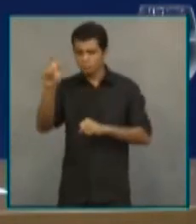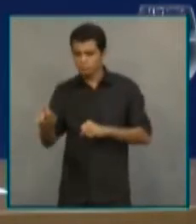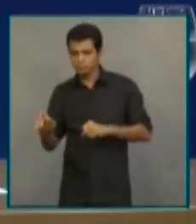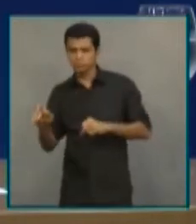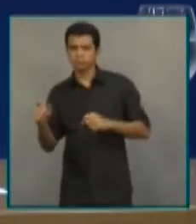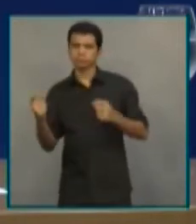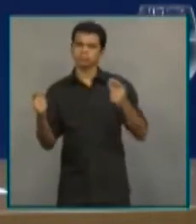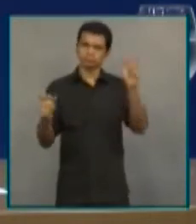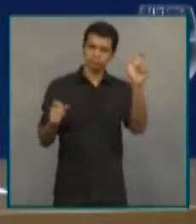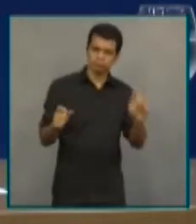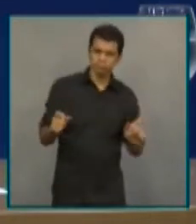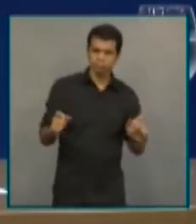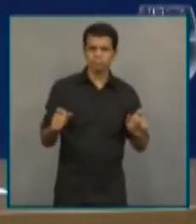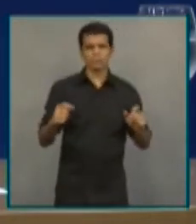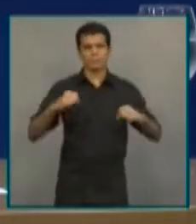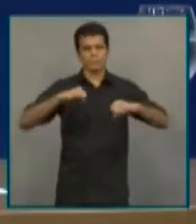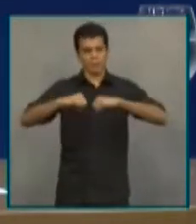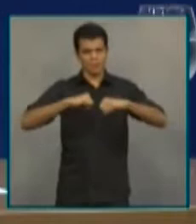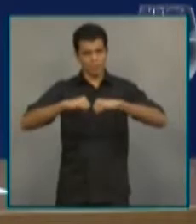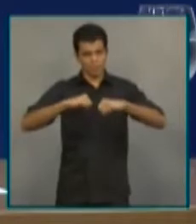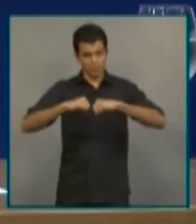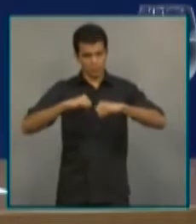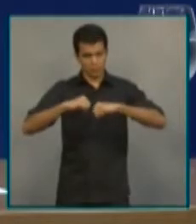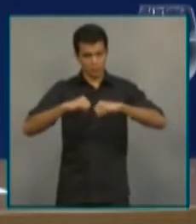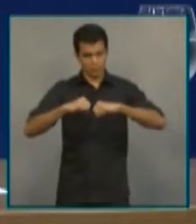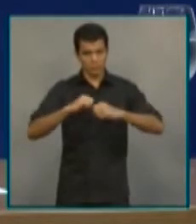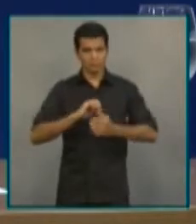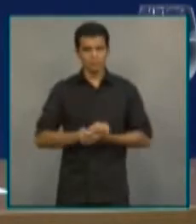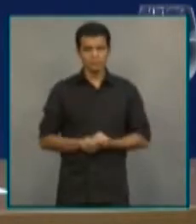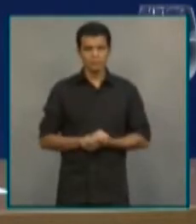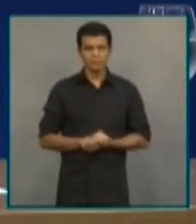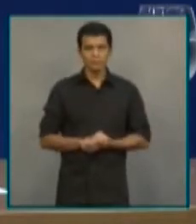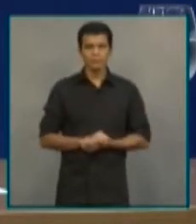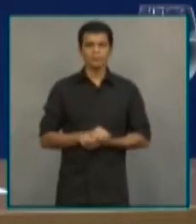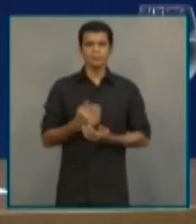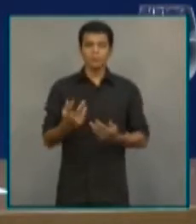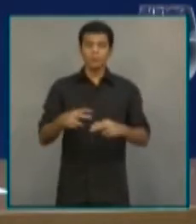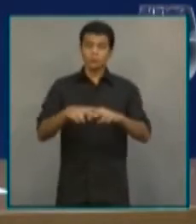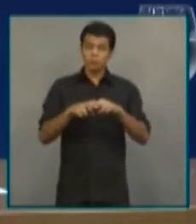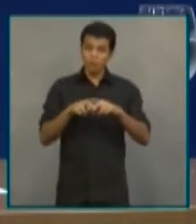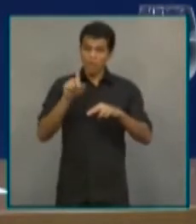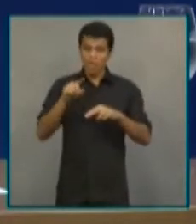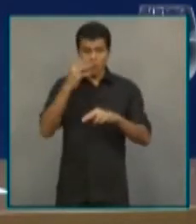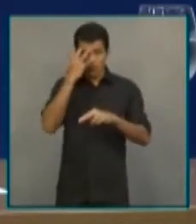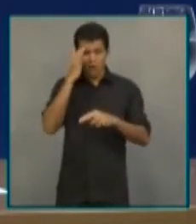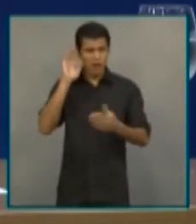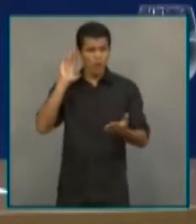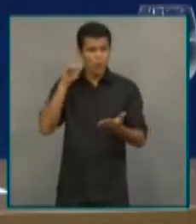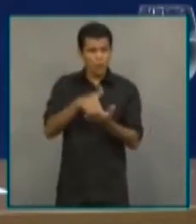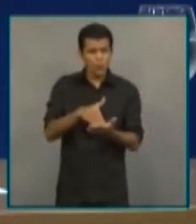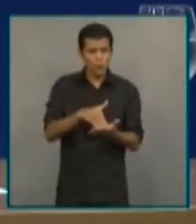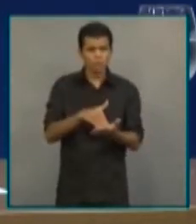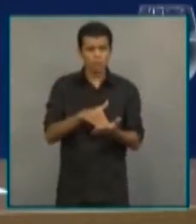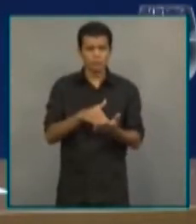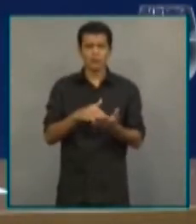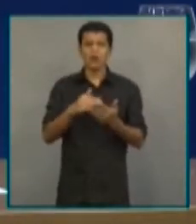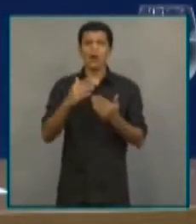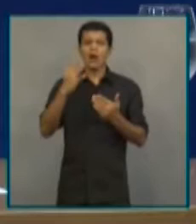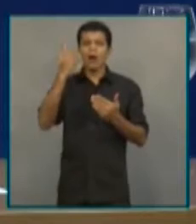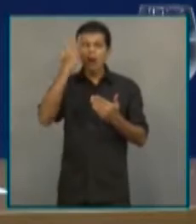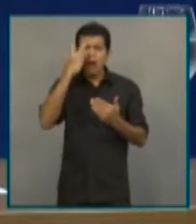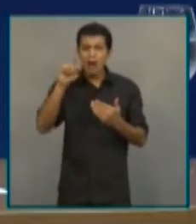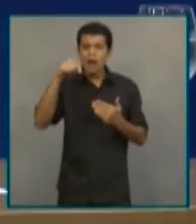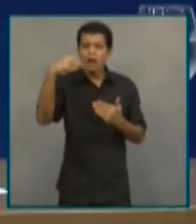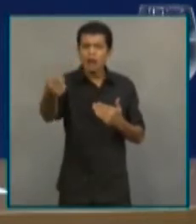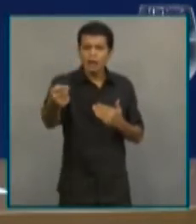porque, salvo engano, é um dos últimos eventos que antecedem o dia de votação. Então, creio nós